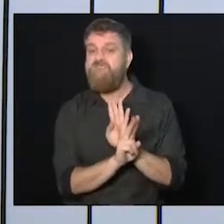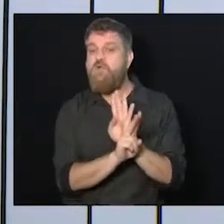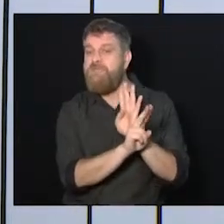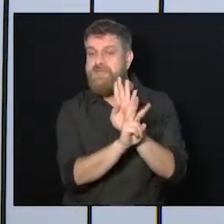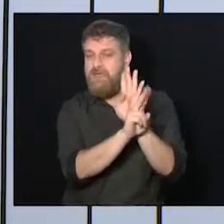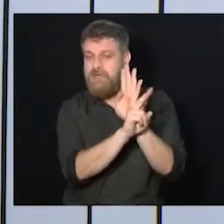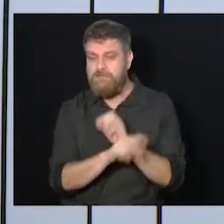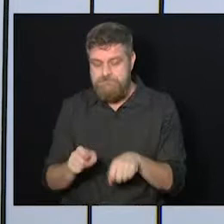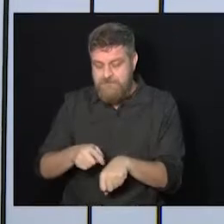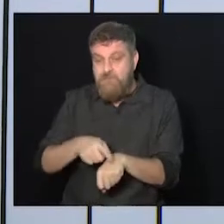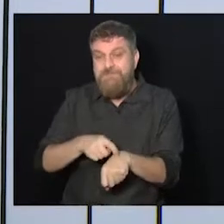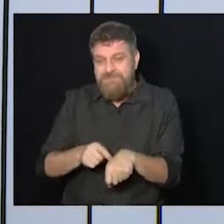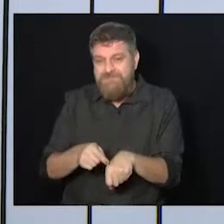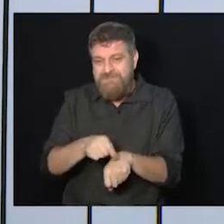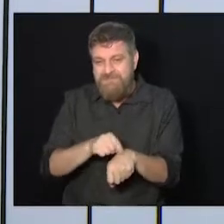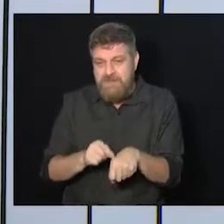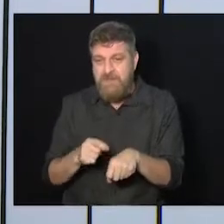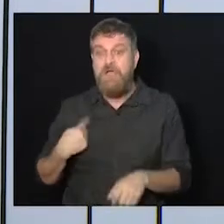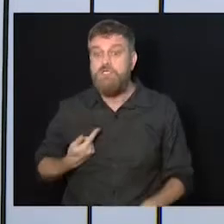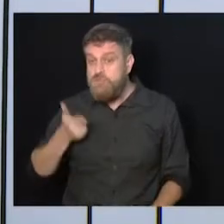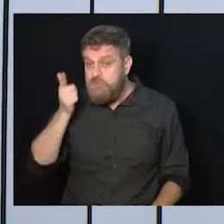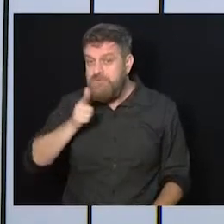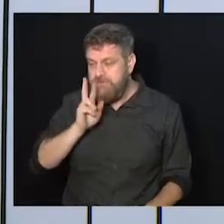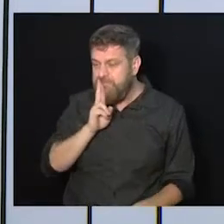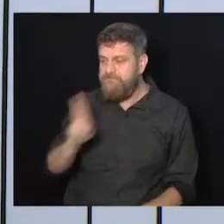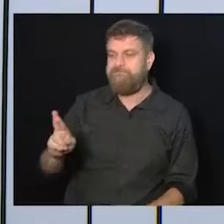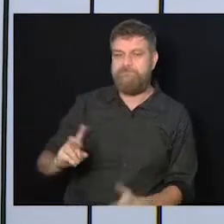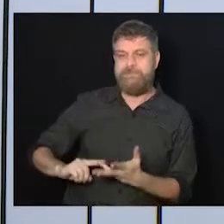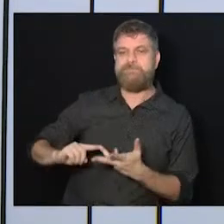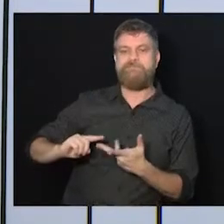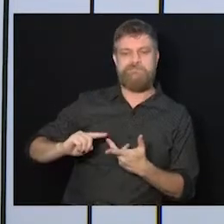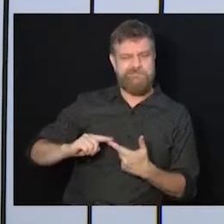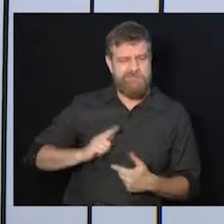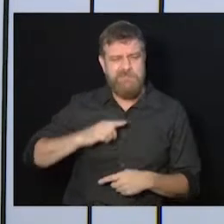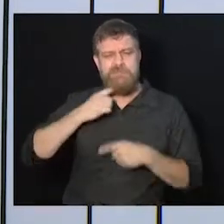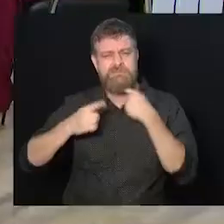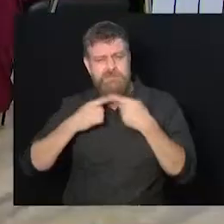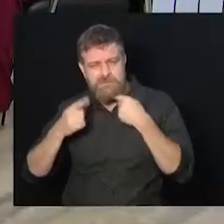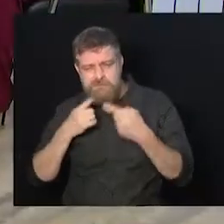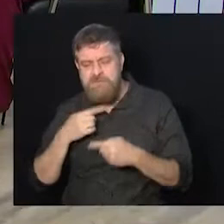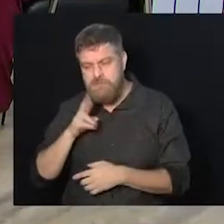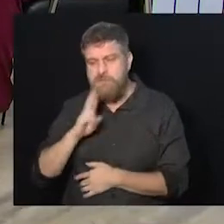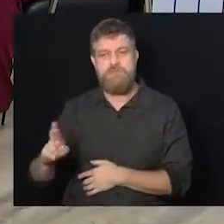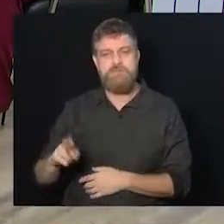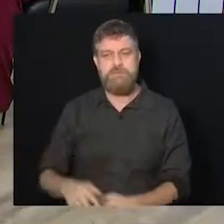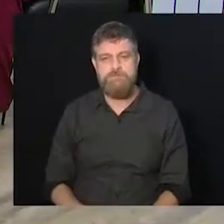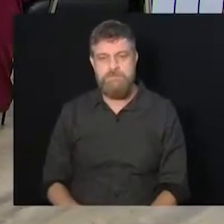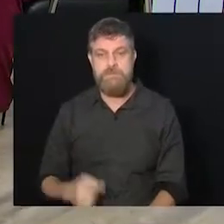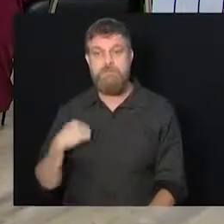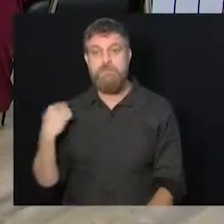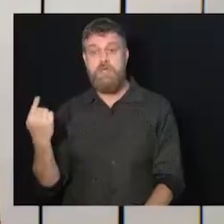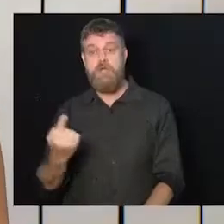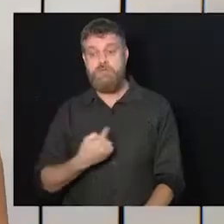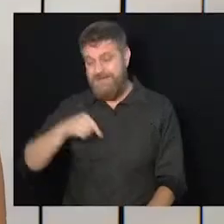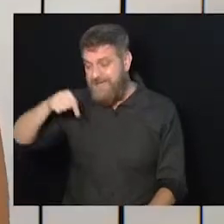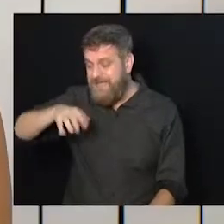Então eu acho que aí a gente consegue ir respondendo algumas coisas. Né? Sim. E a gente que está aqui, a gente na região